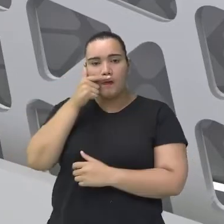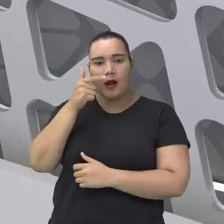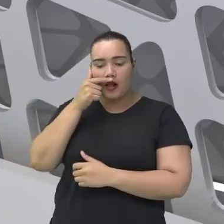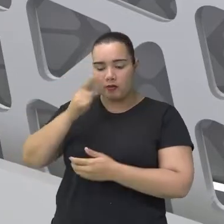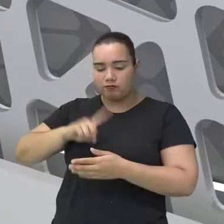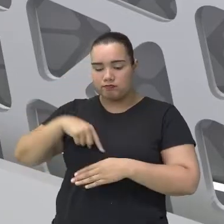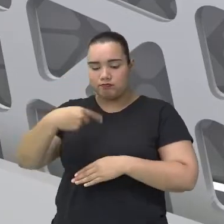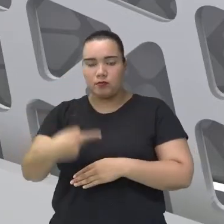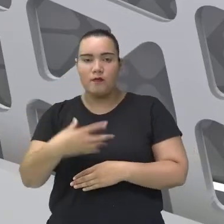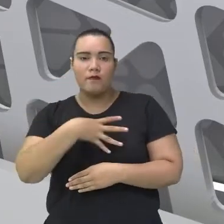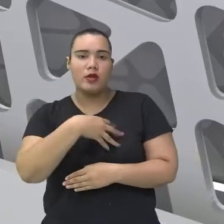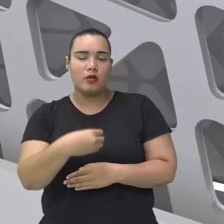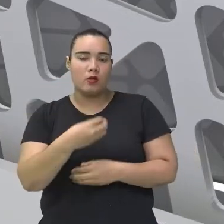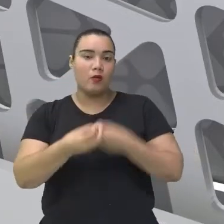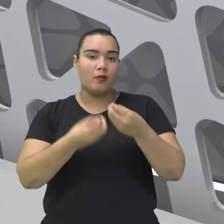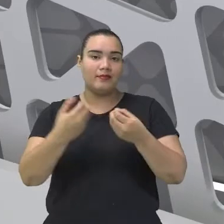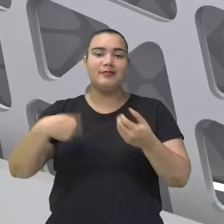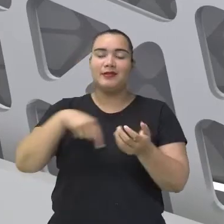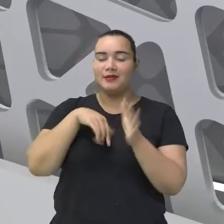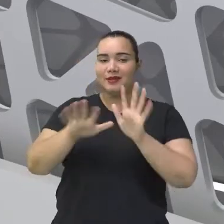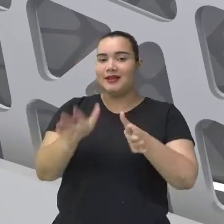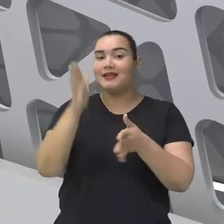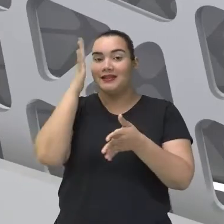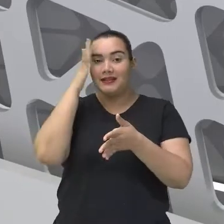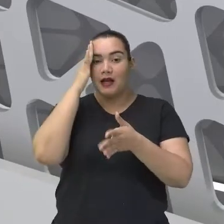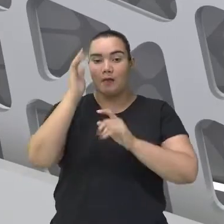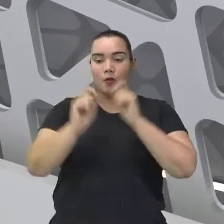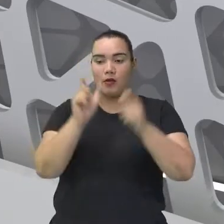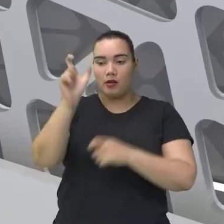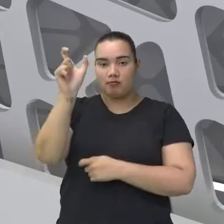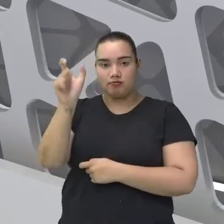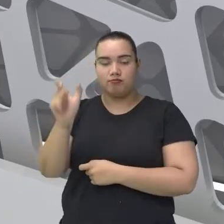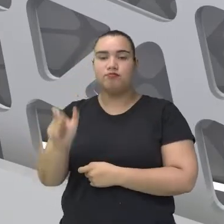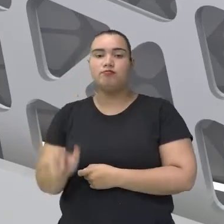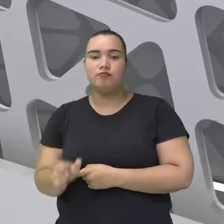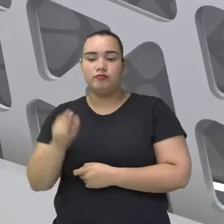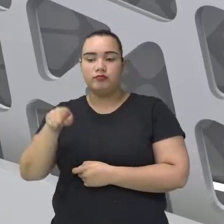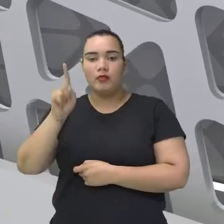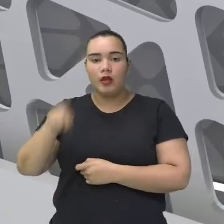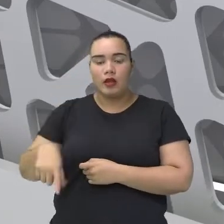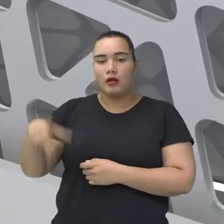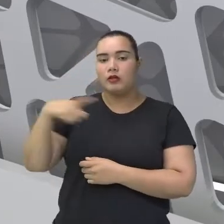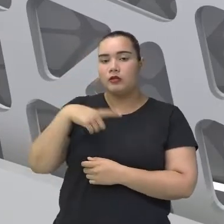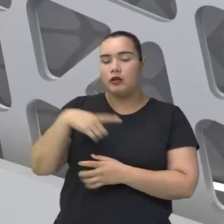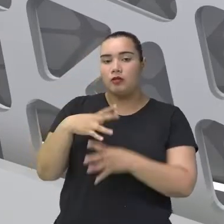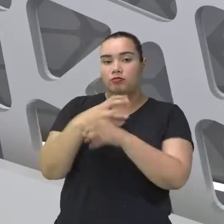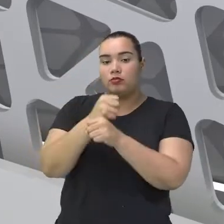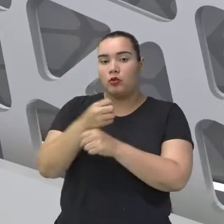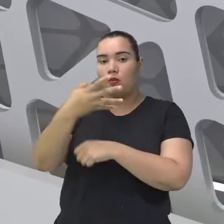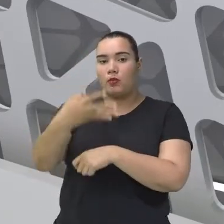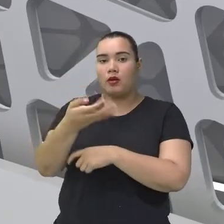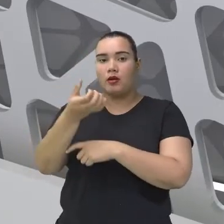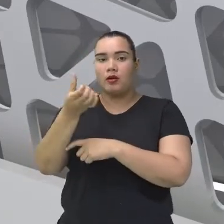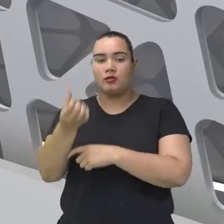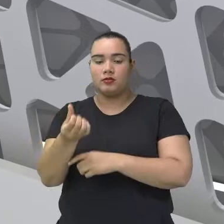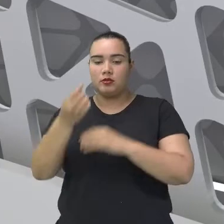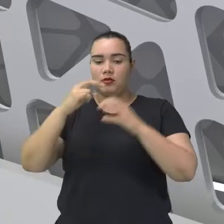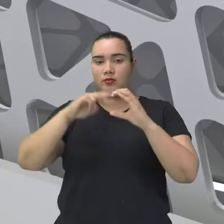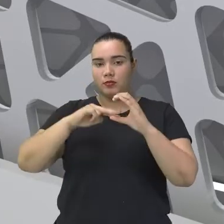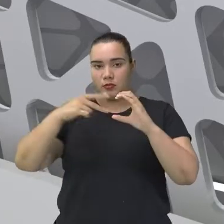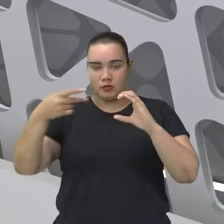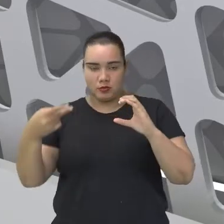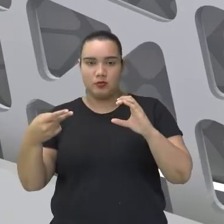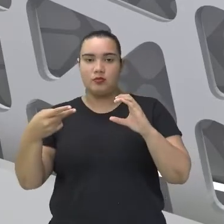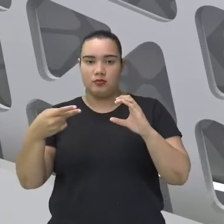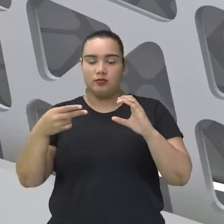os filhos? A gente já sabe que o indivíduo ele é composto por 46